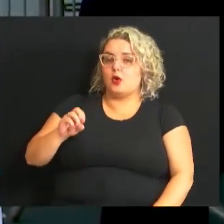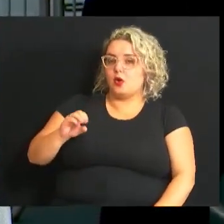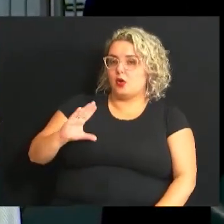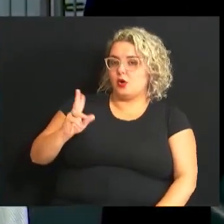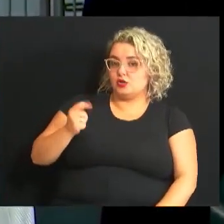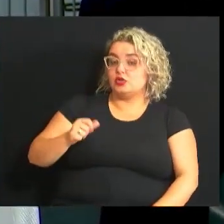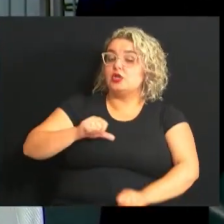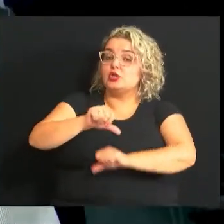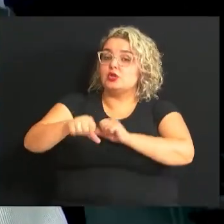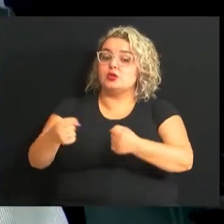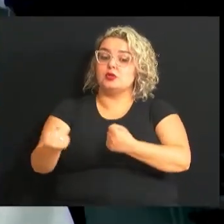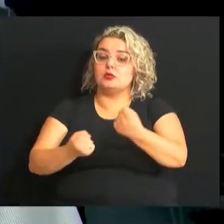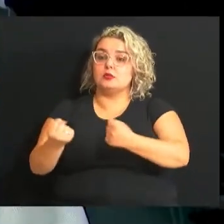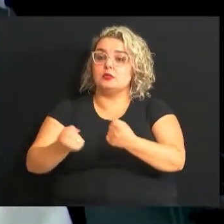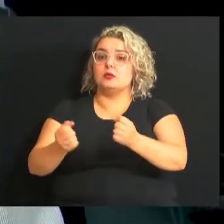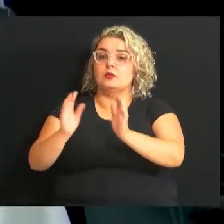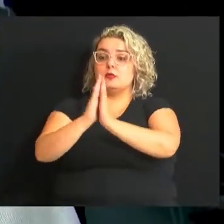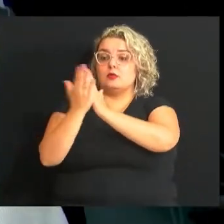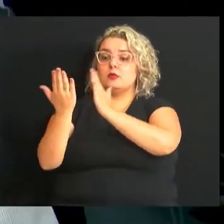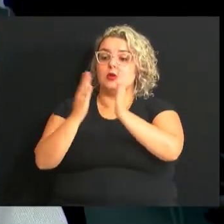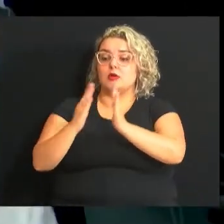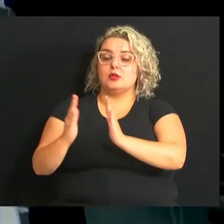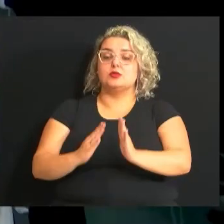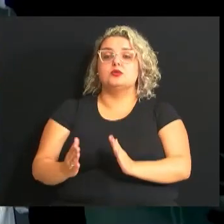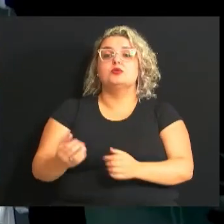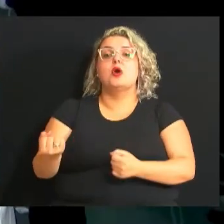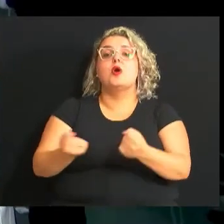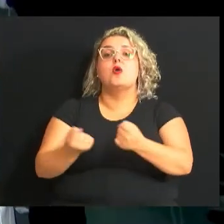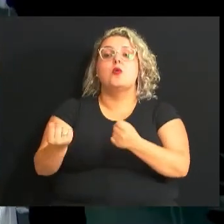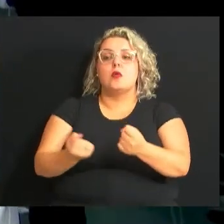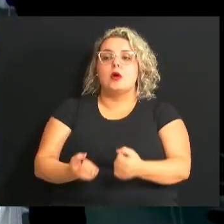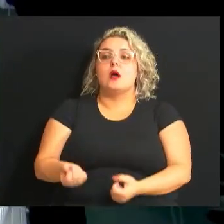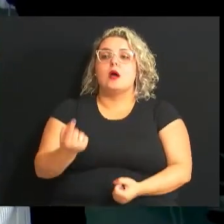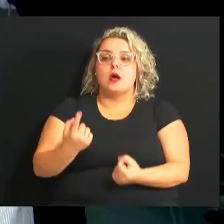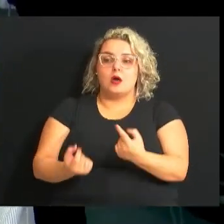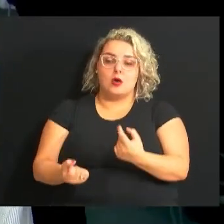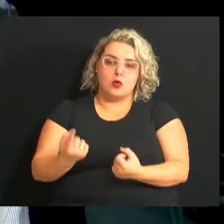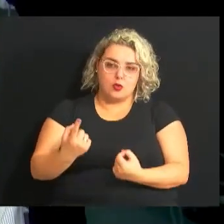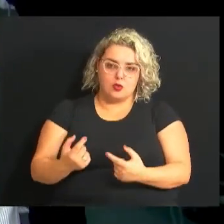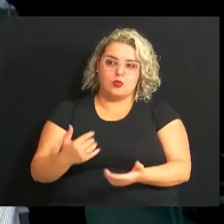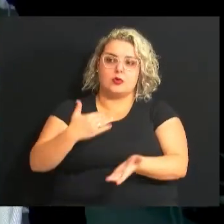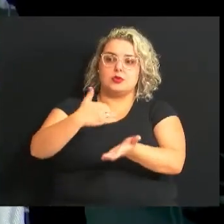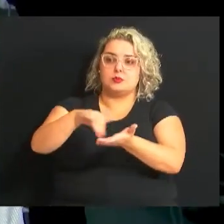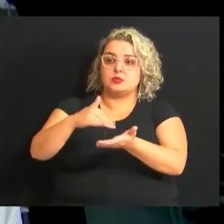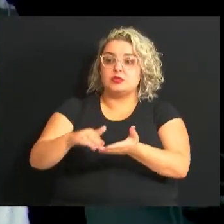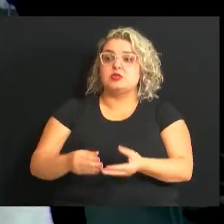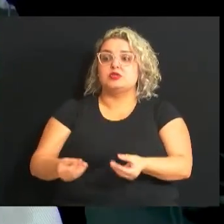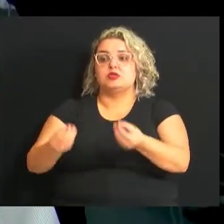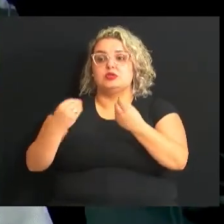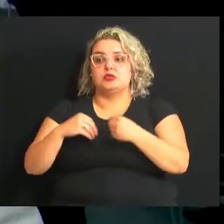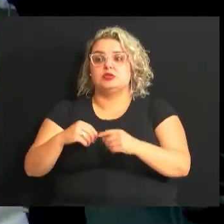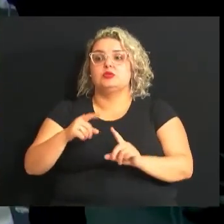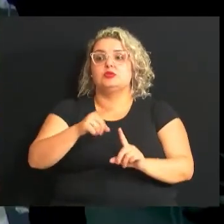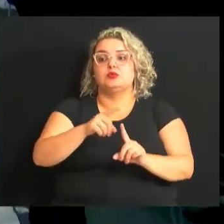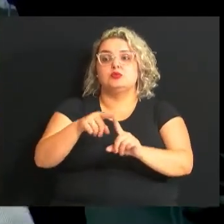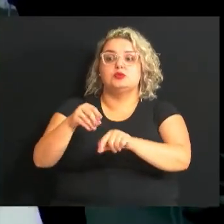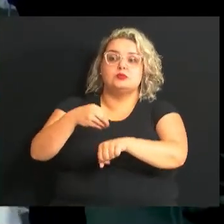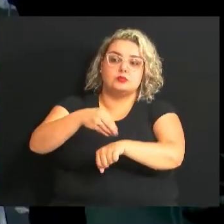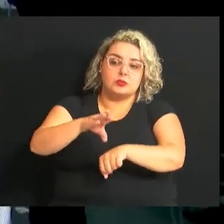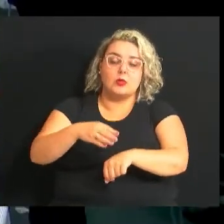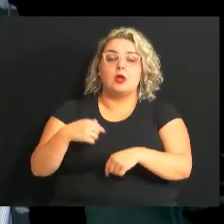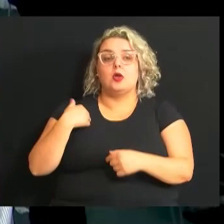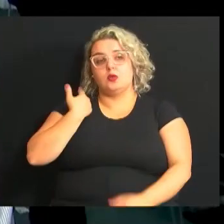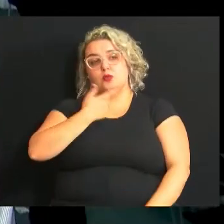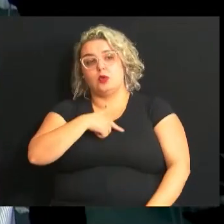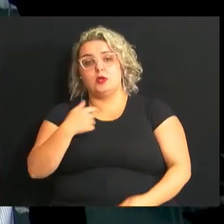de biblioteca móvel. Algumas secretarias, elas nos deram algum tipo de dica. Olha, nós precisamos em